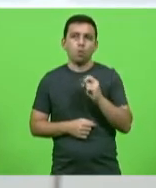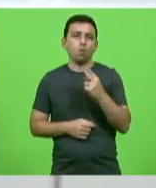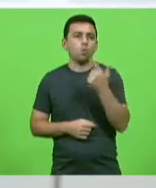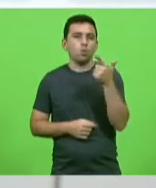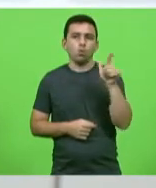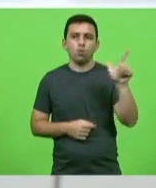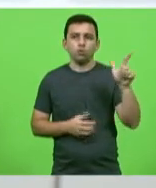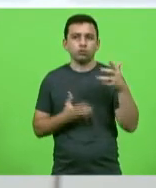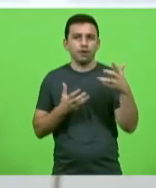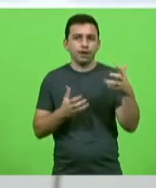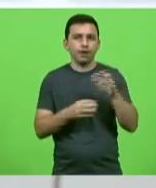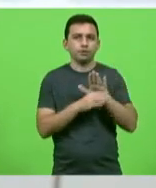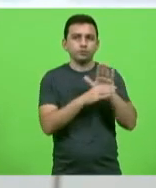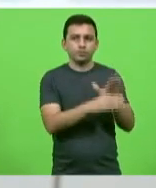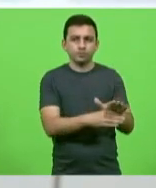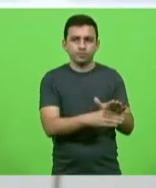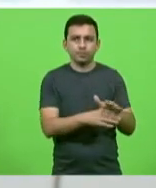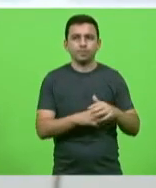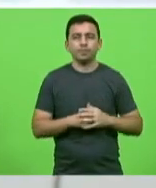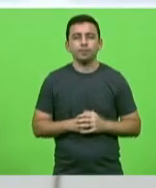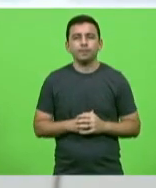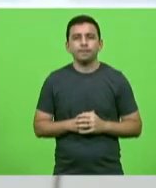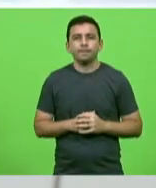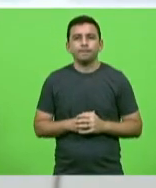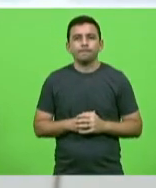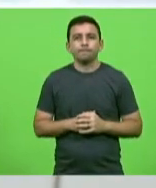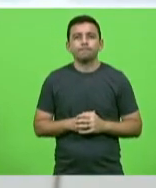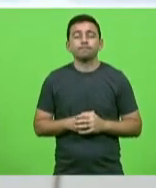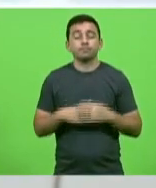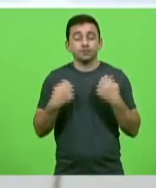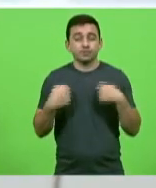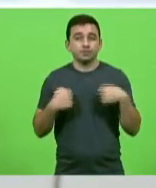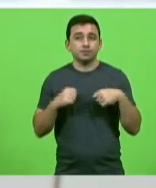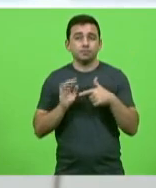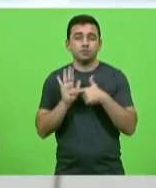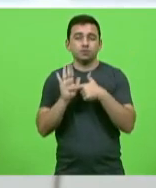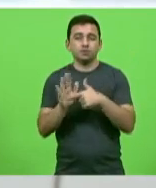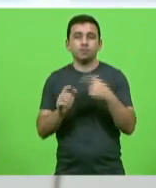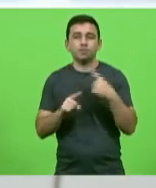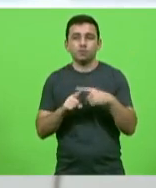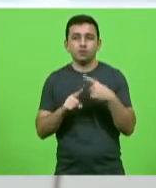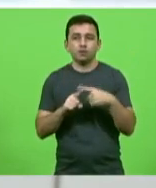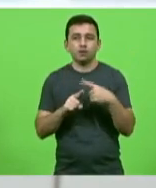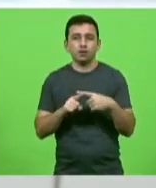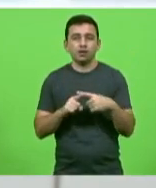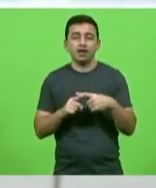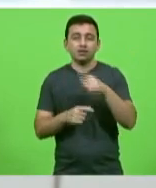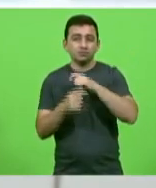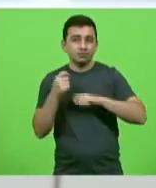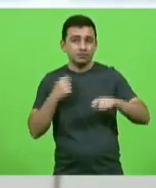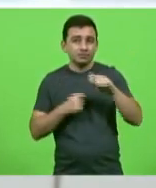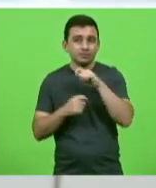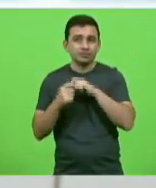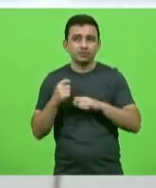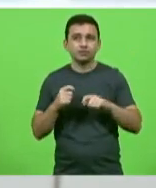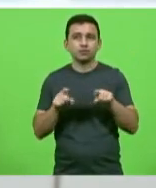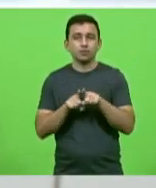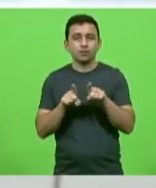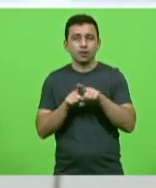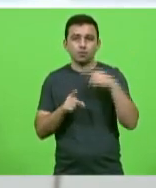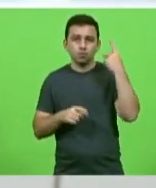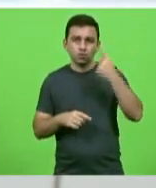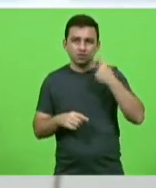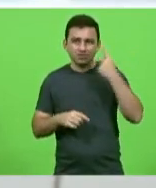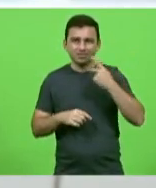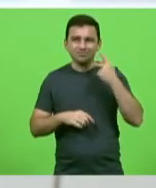favorecer fecho raspas Vale salientar porque pertinente que a administração EA política no